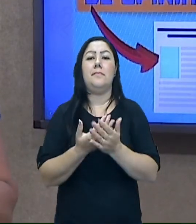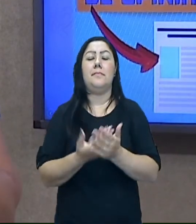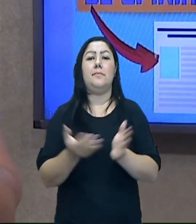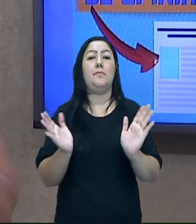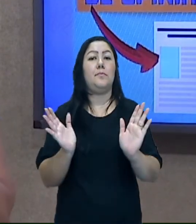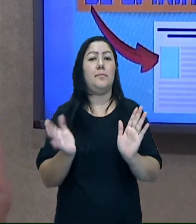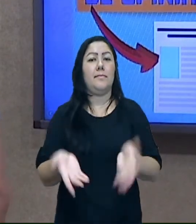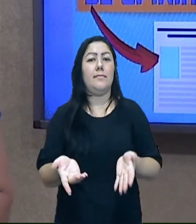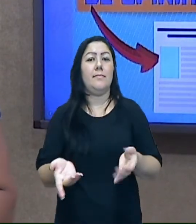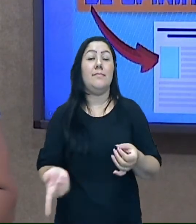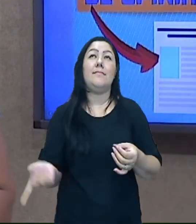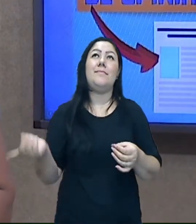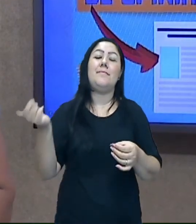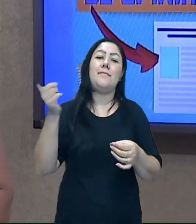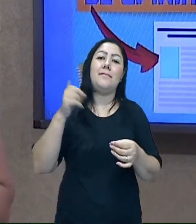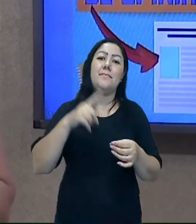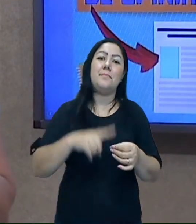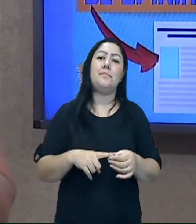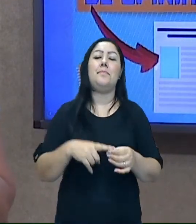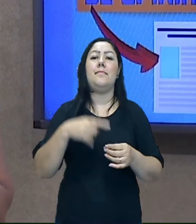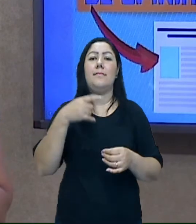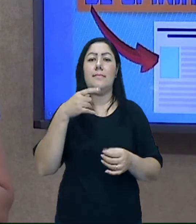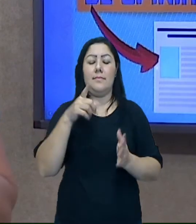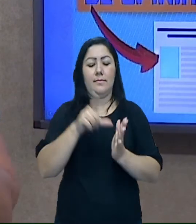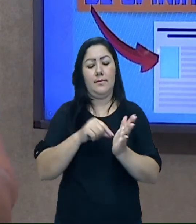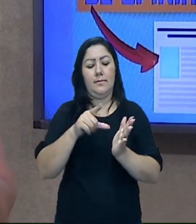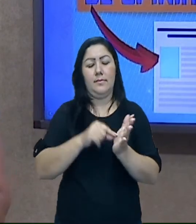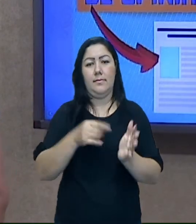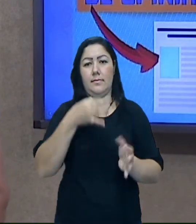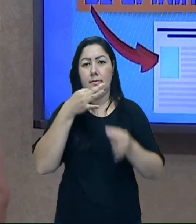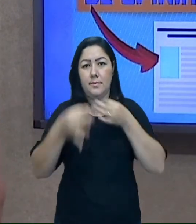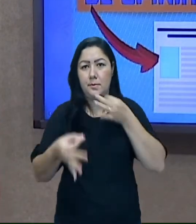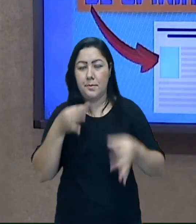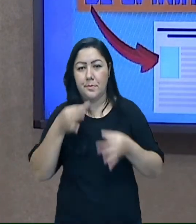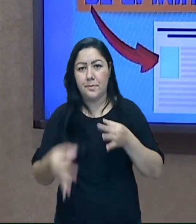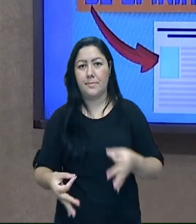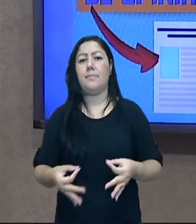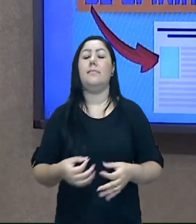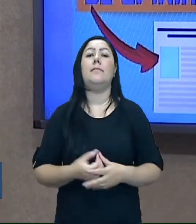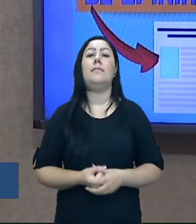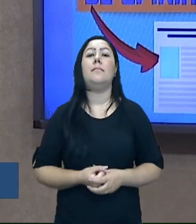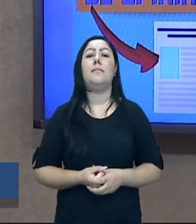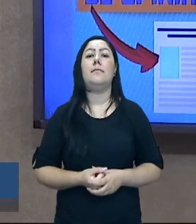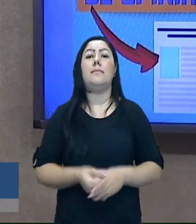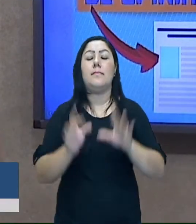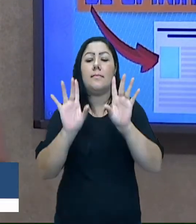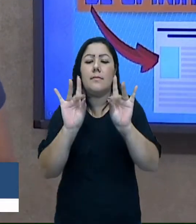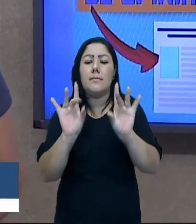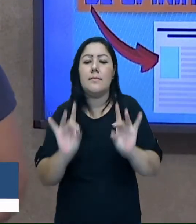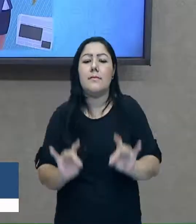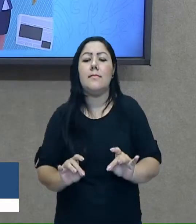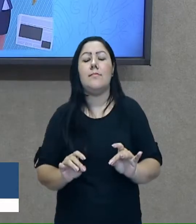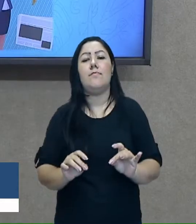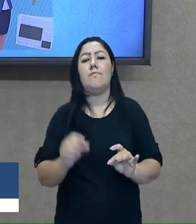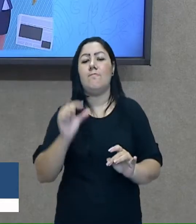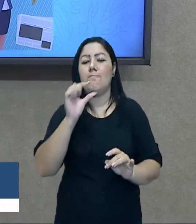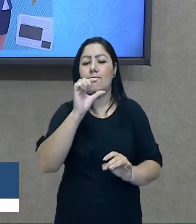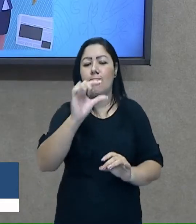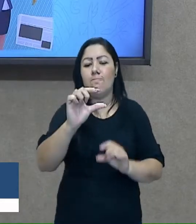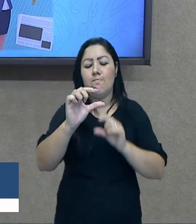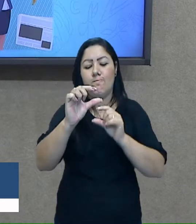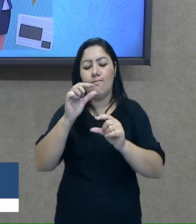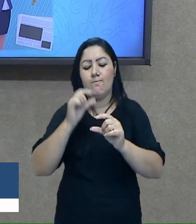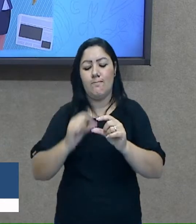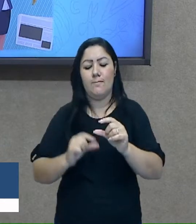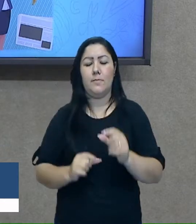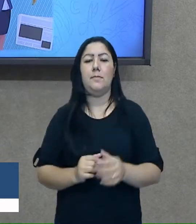retomaremos artigo de opinião. Especificaremos cada ponto do artigo de opinião. Já sabemos